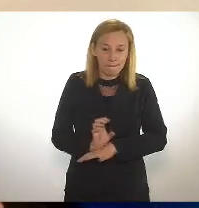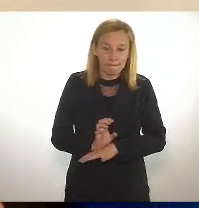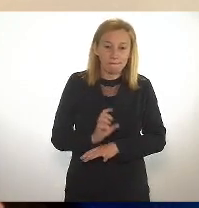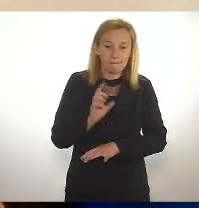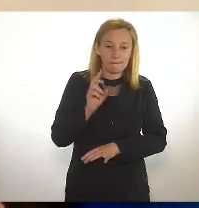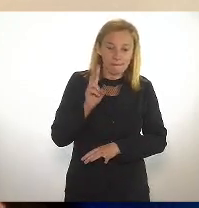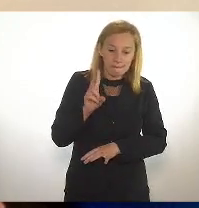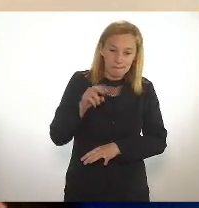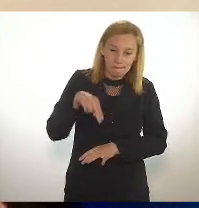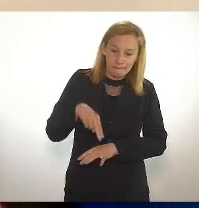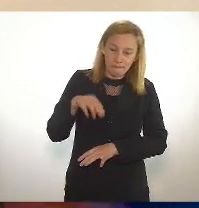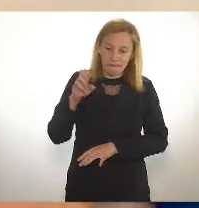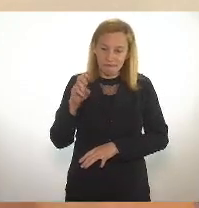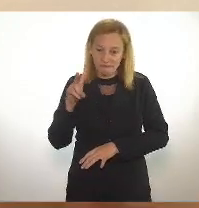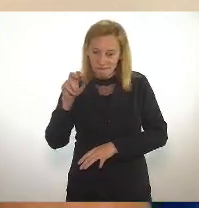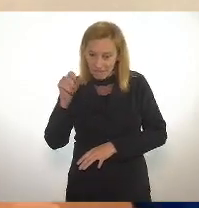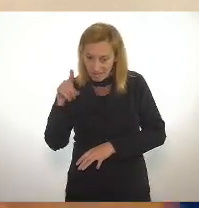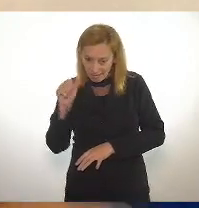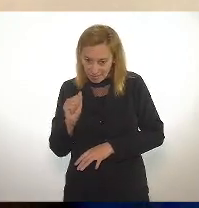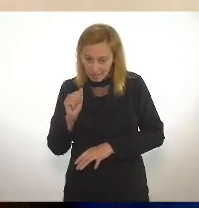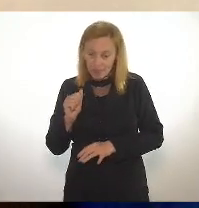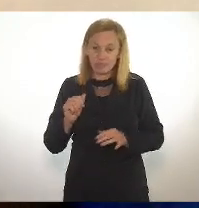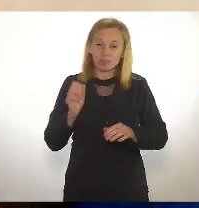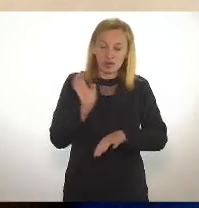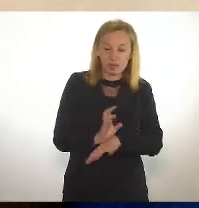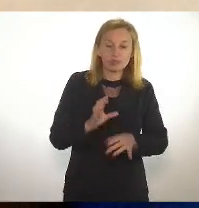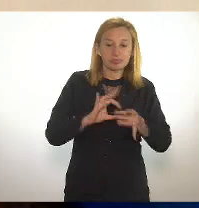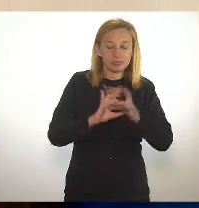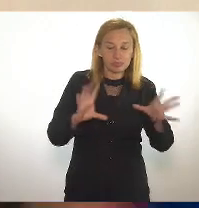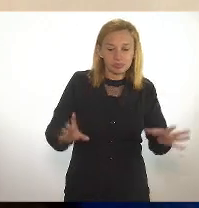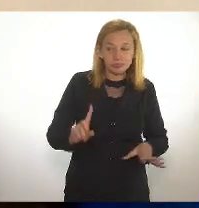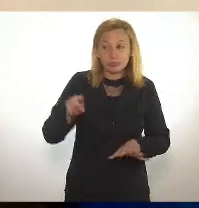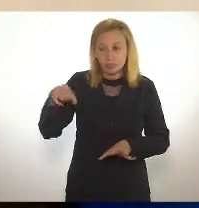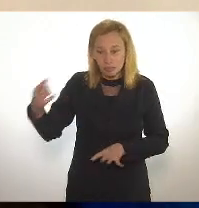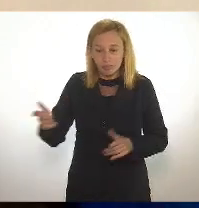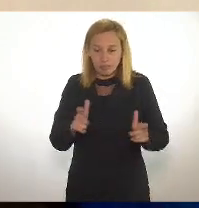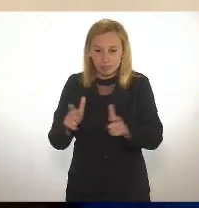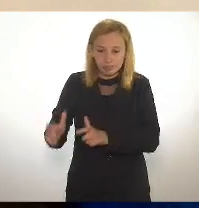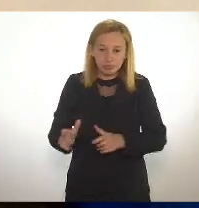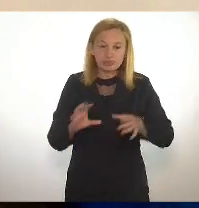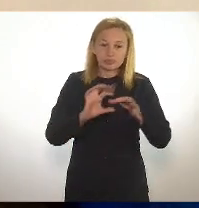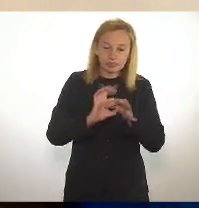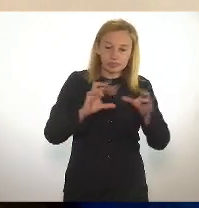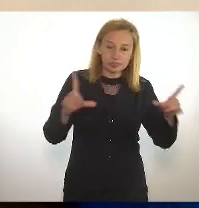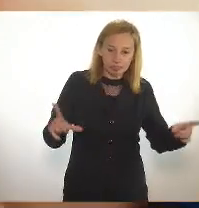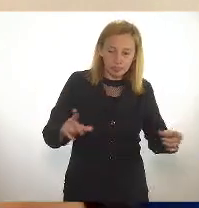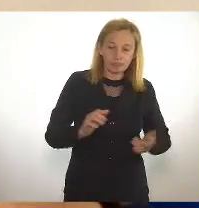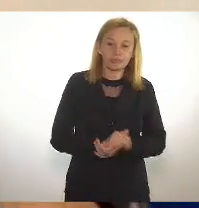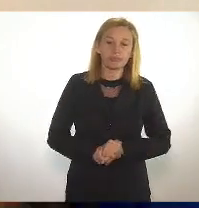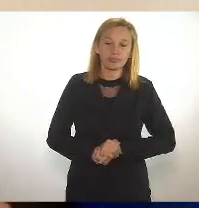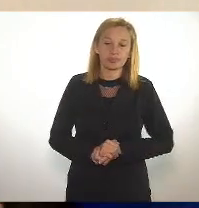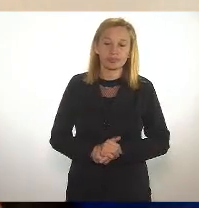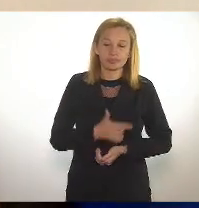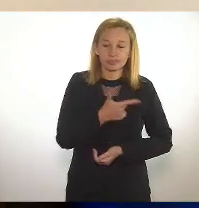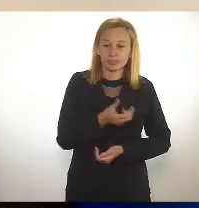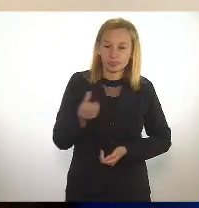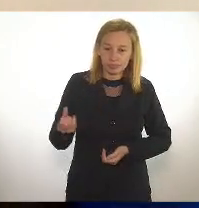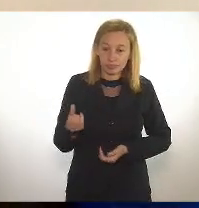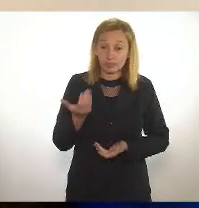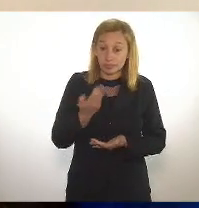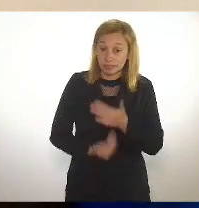se mantiver em Michigan, que é uma virada, onde normalmente democratas ganham em Michigan, mas em 2016